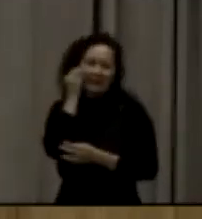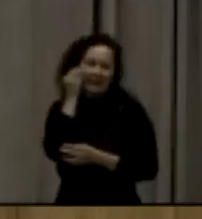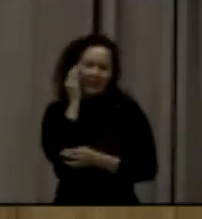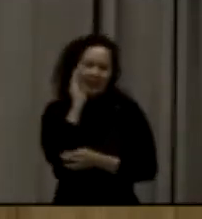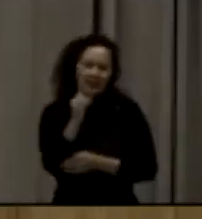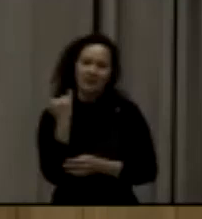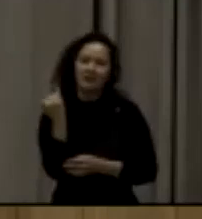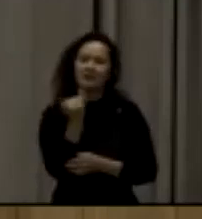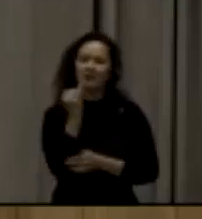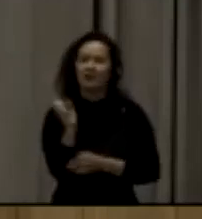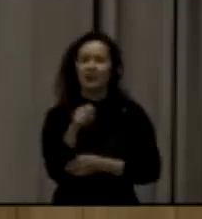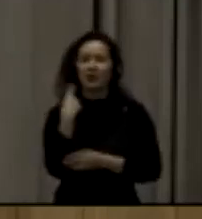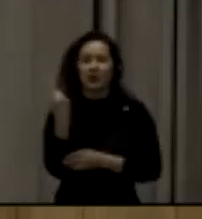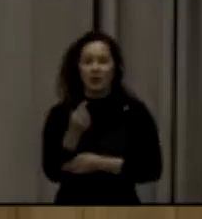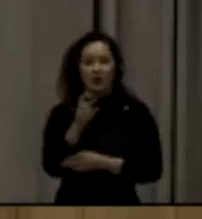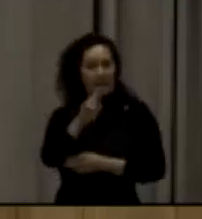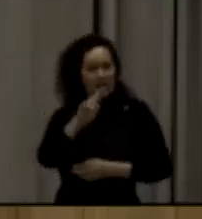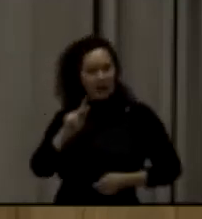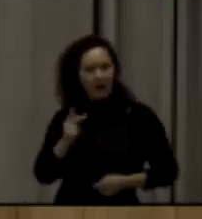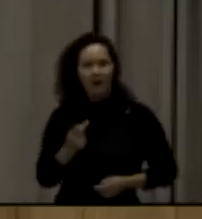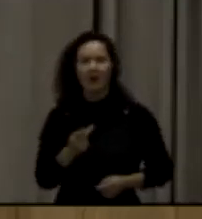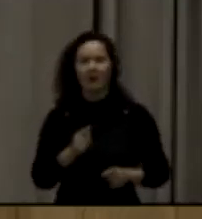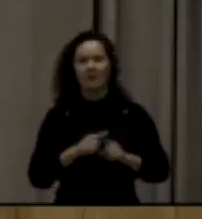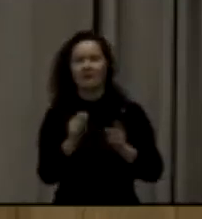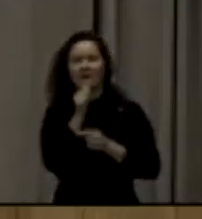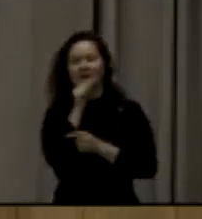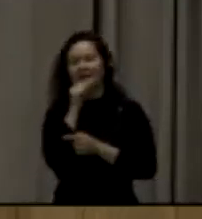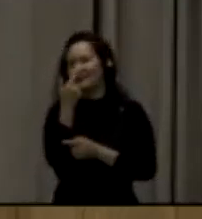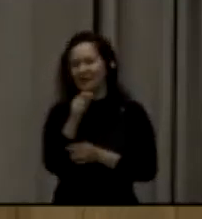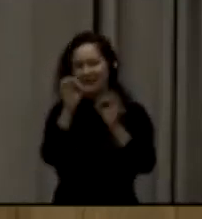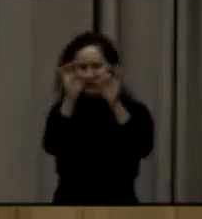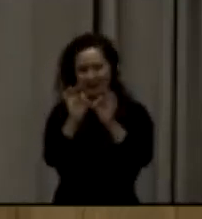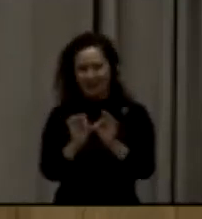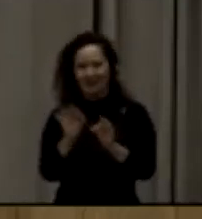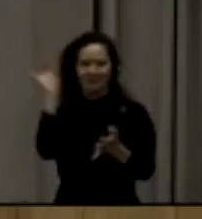tentativas importantes, a NOB RH, etc., mas ainda não foram